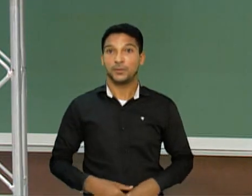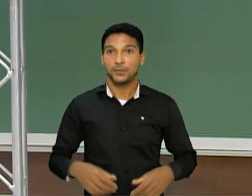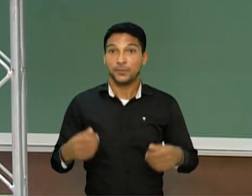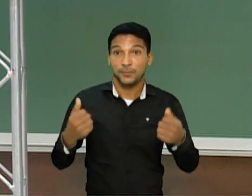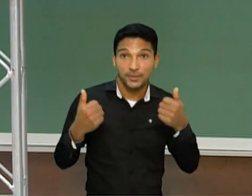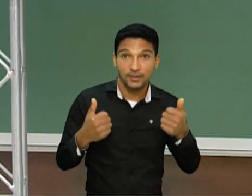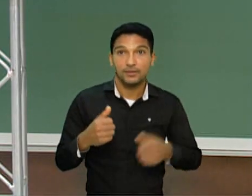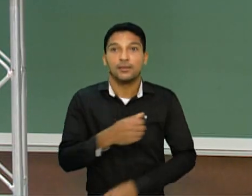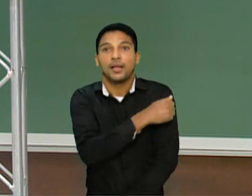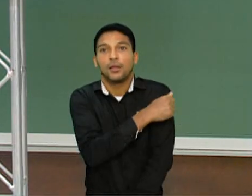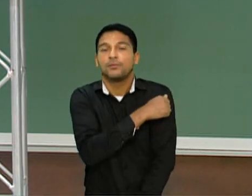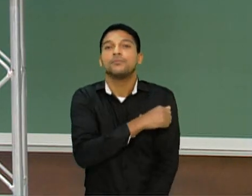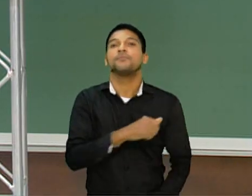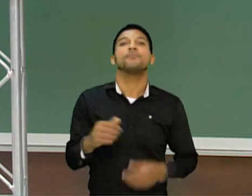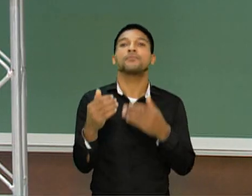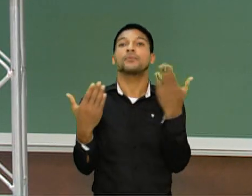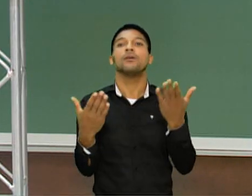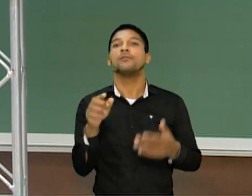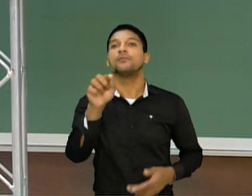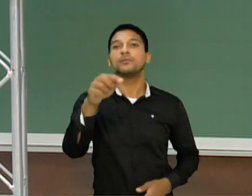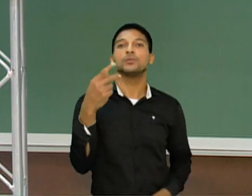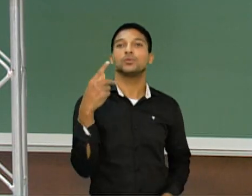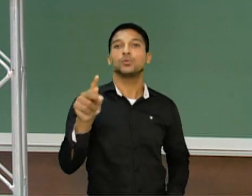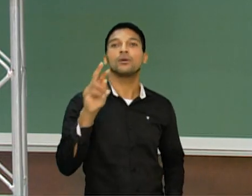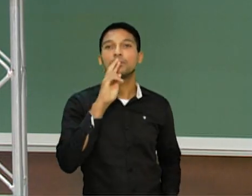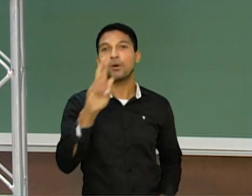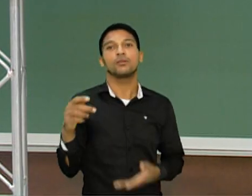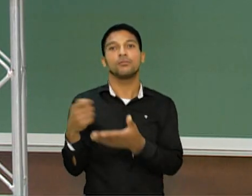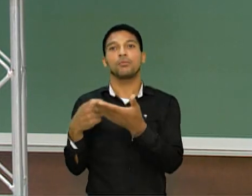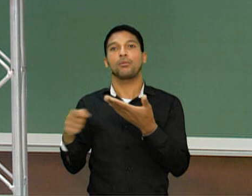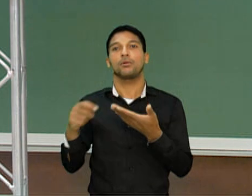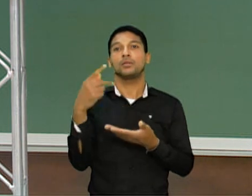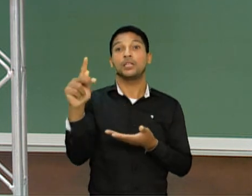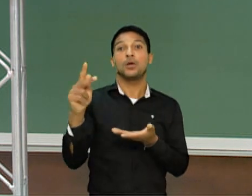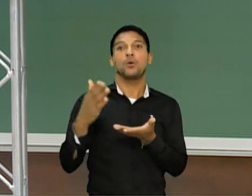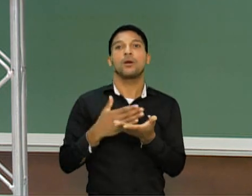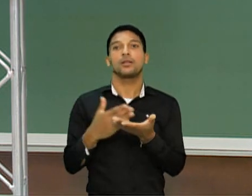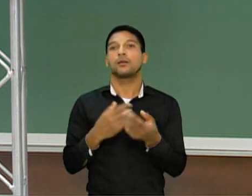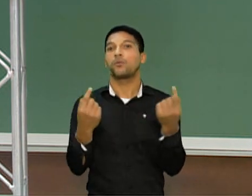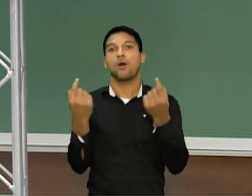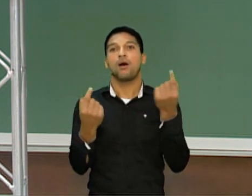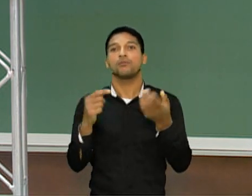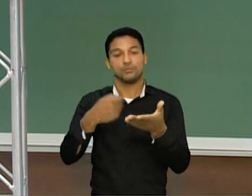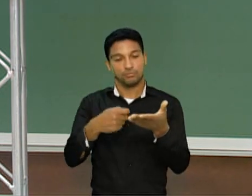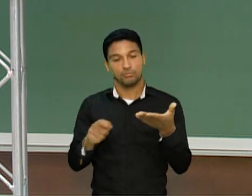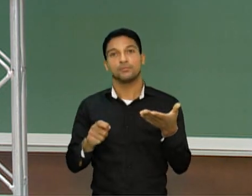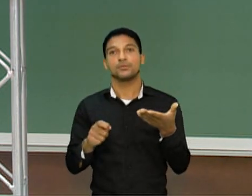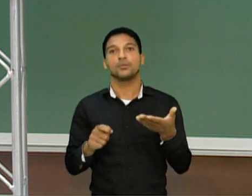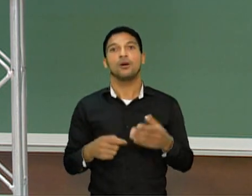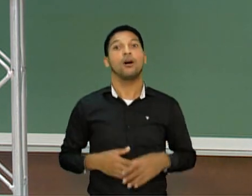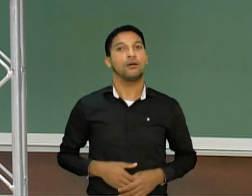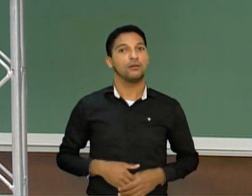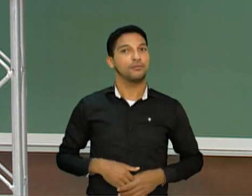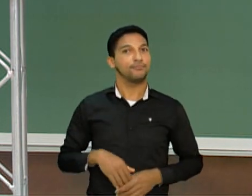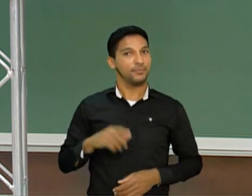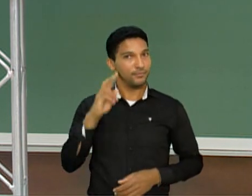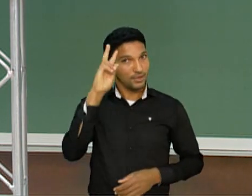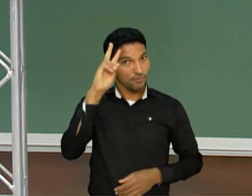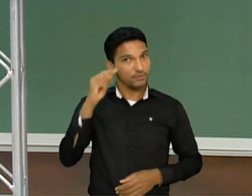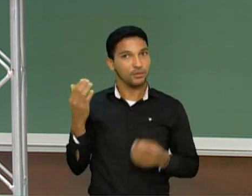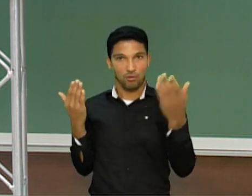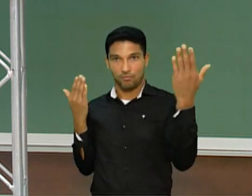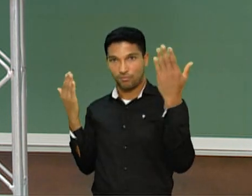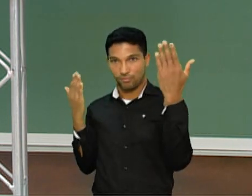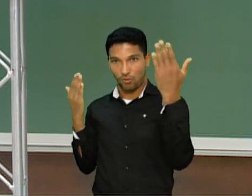Olá, estudante, e aí? Qual foi a resposta que você deu aí no seu caderno? Lembrando, eu vou colocar aqui a resposta, você compara e vê se está